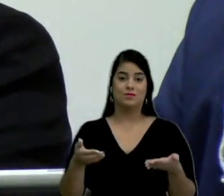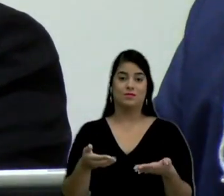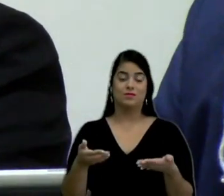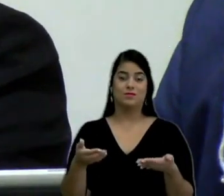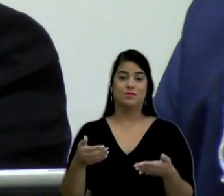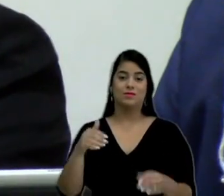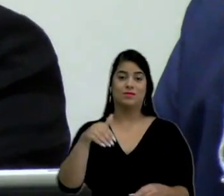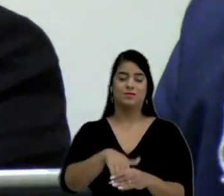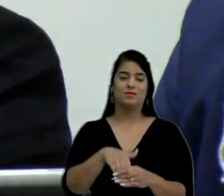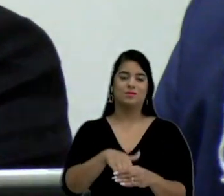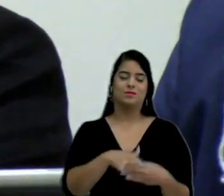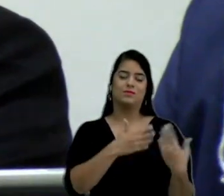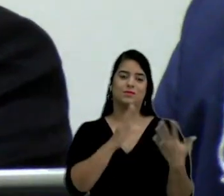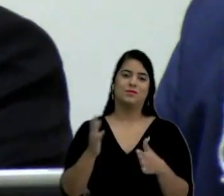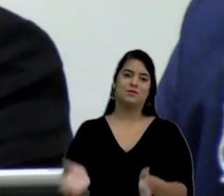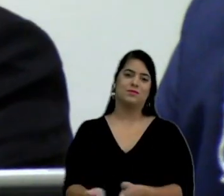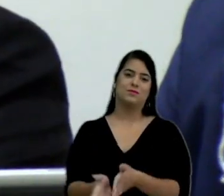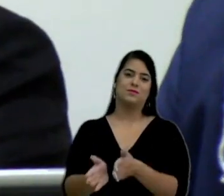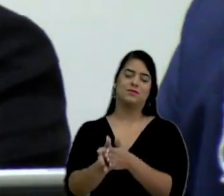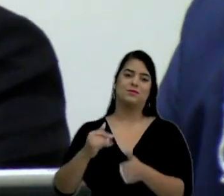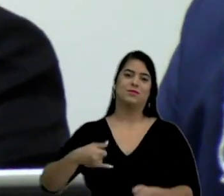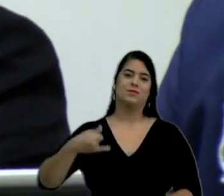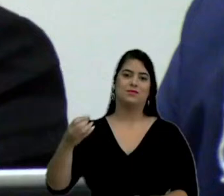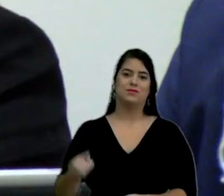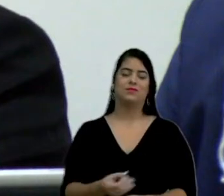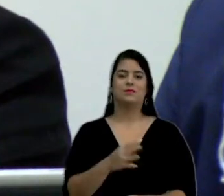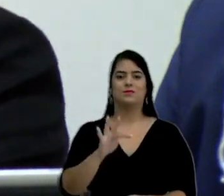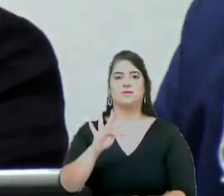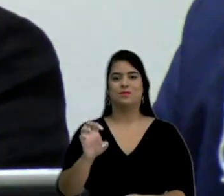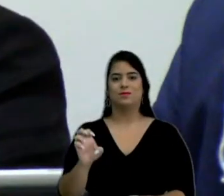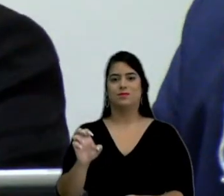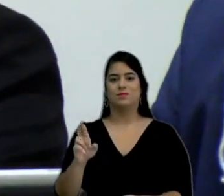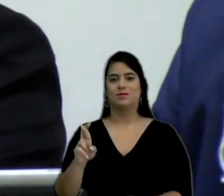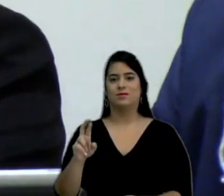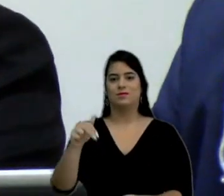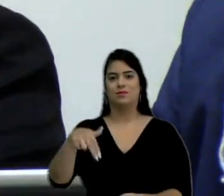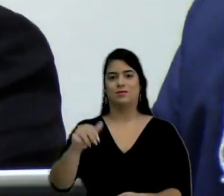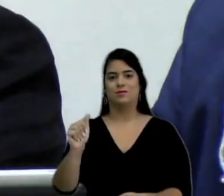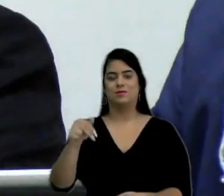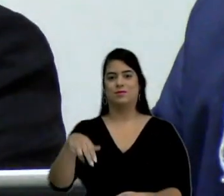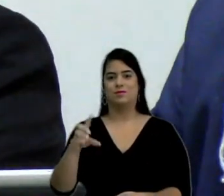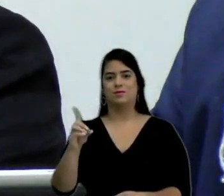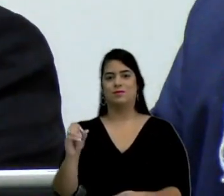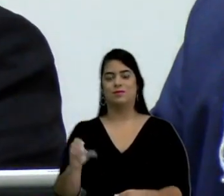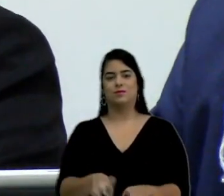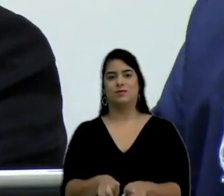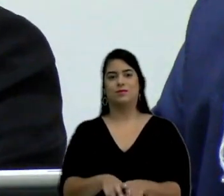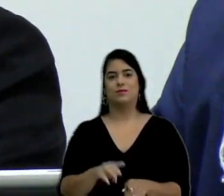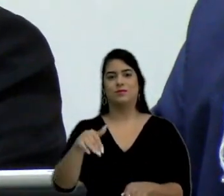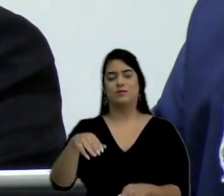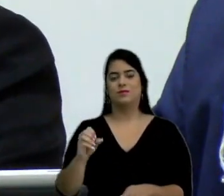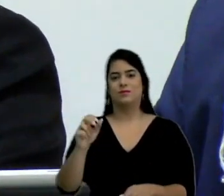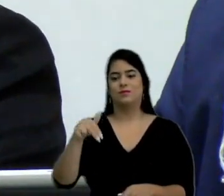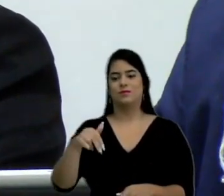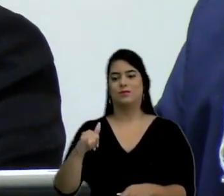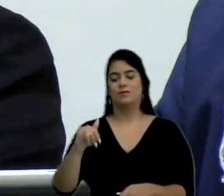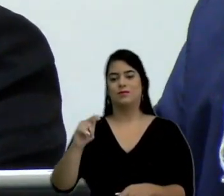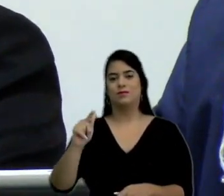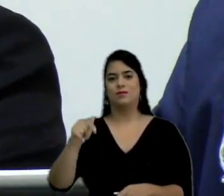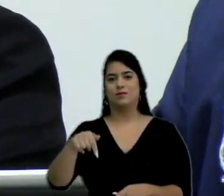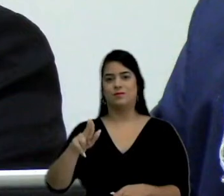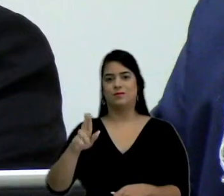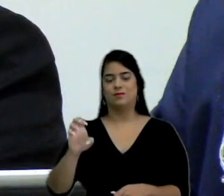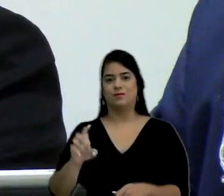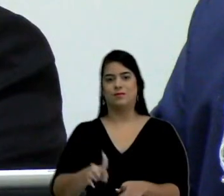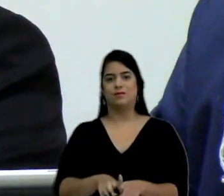felicitação pela passagem do aniversário de Fernando a Monique Valério a Lu